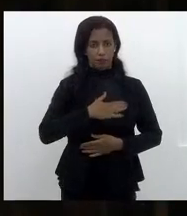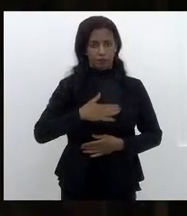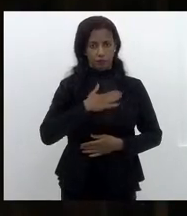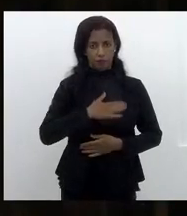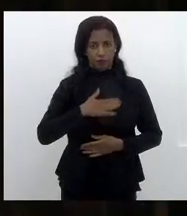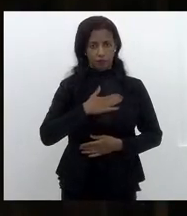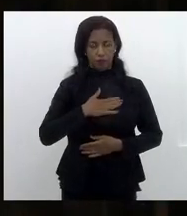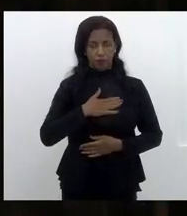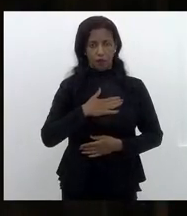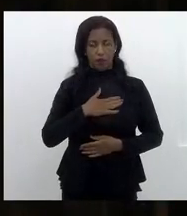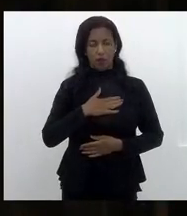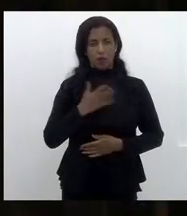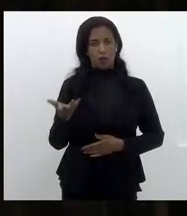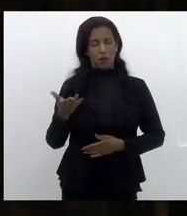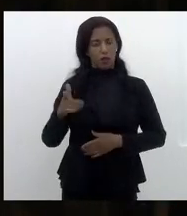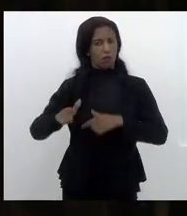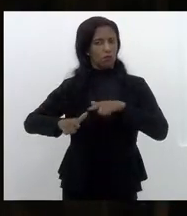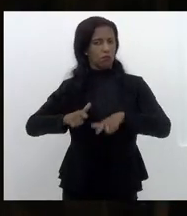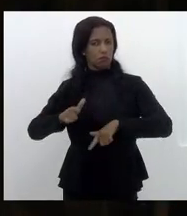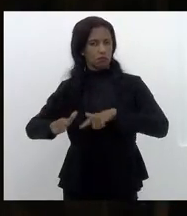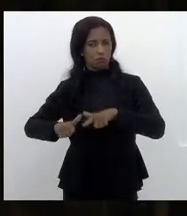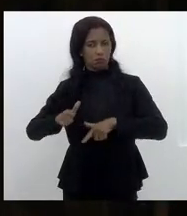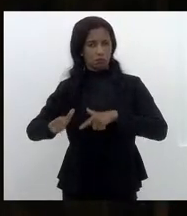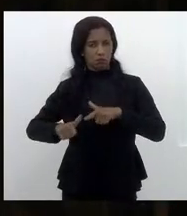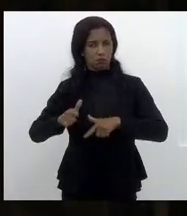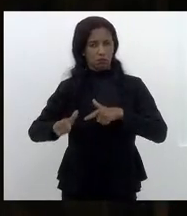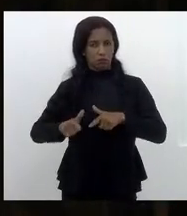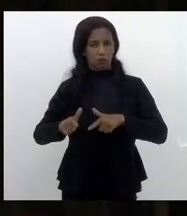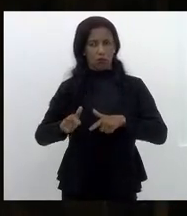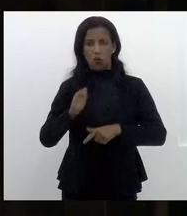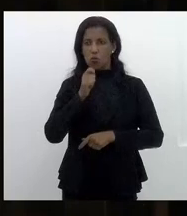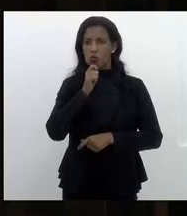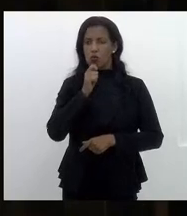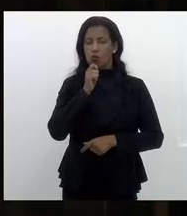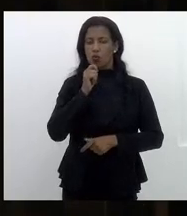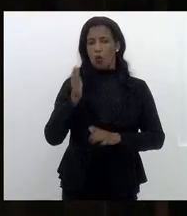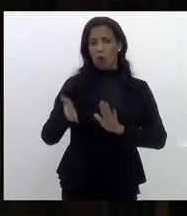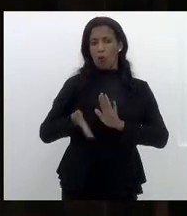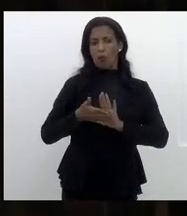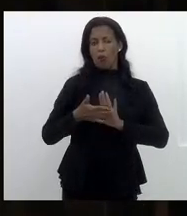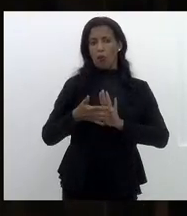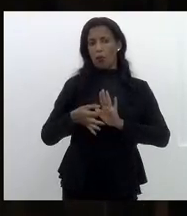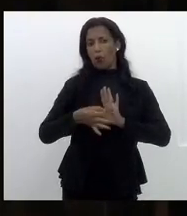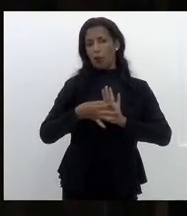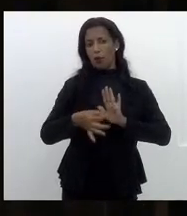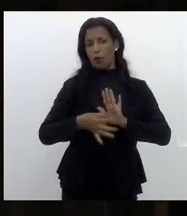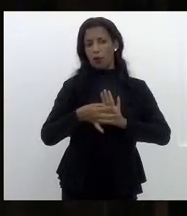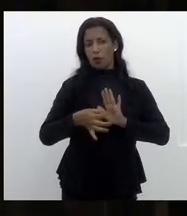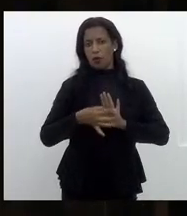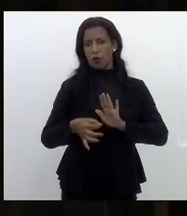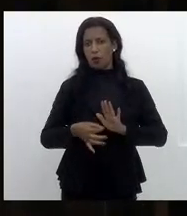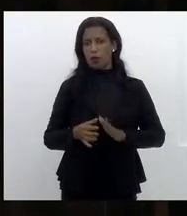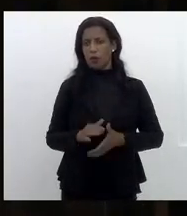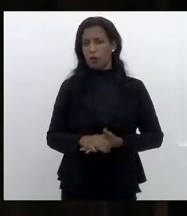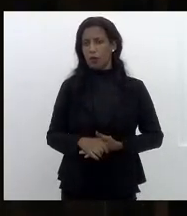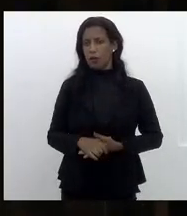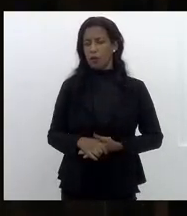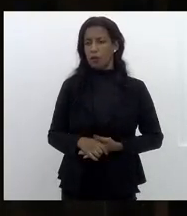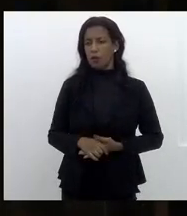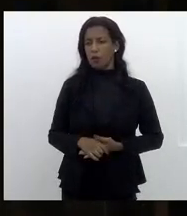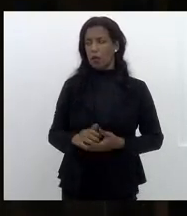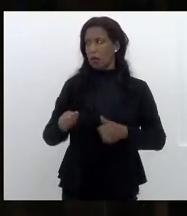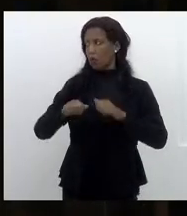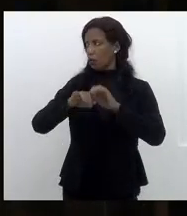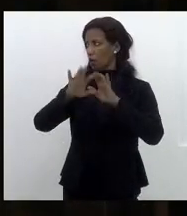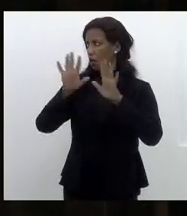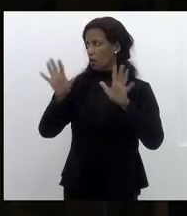ser subserviente Ah e não ter as minhas próprias opiniões eu quero deixar